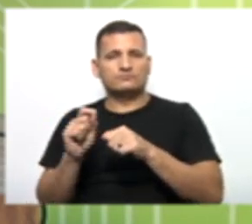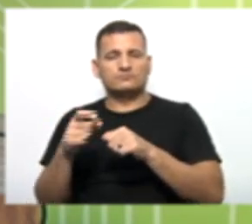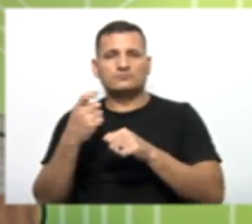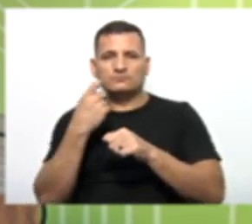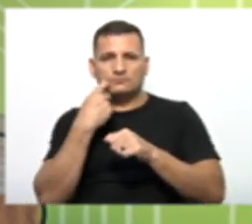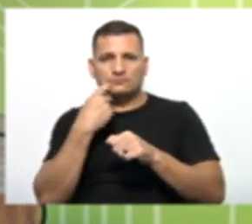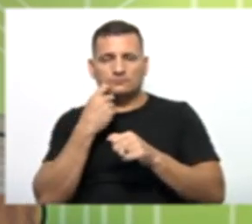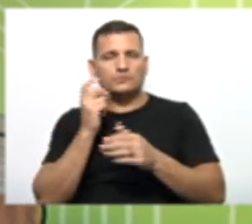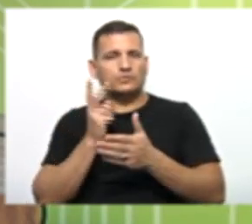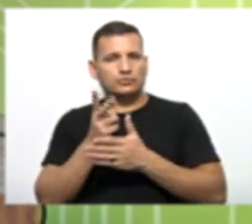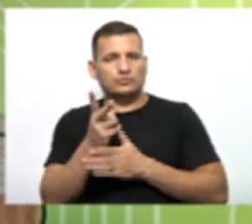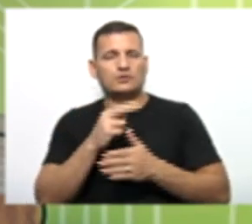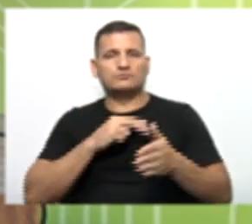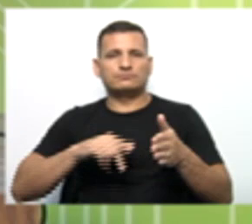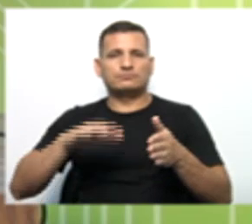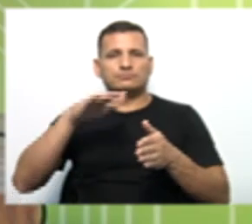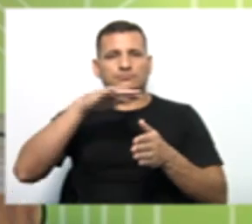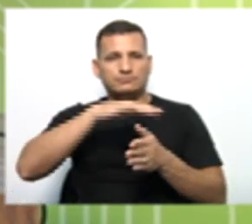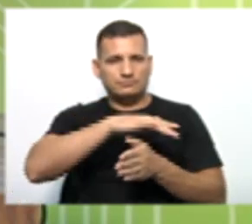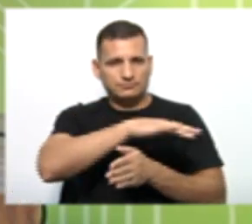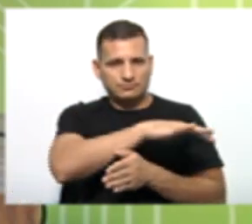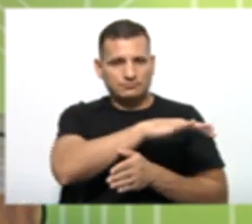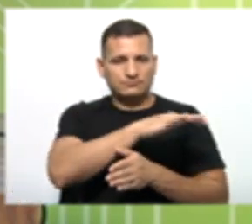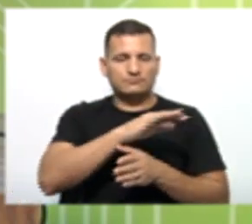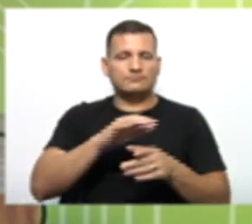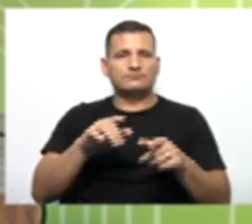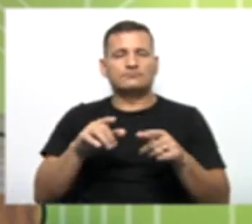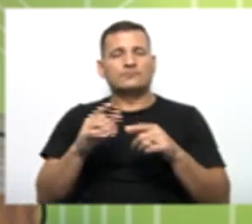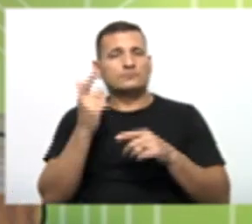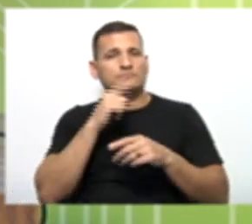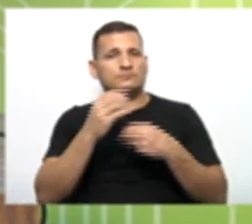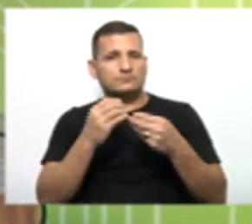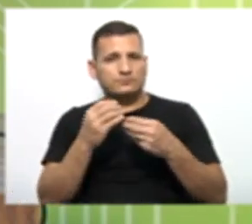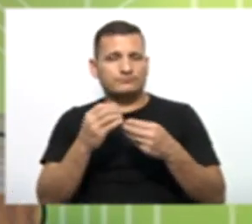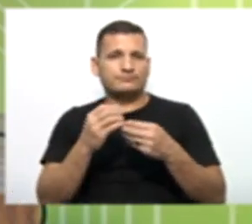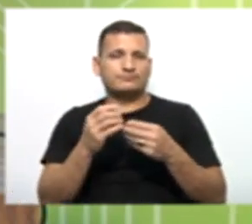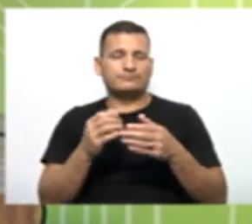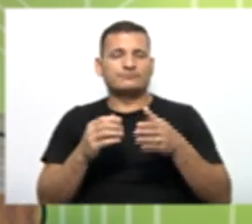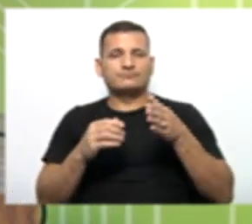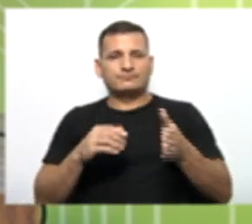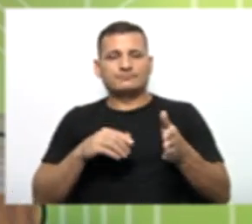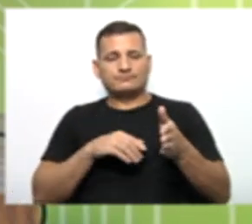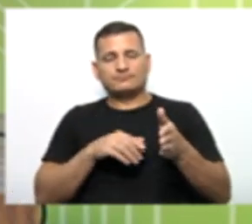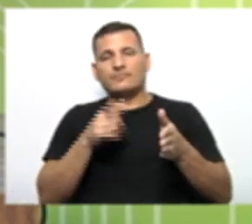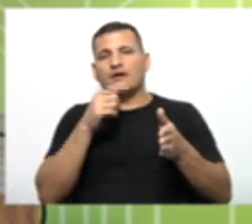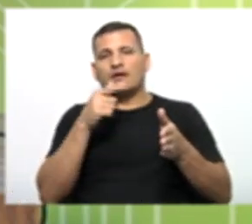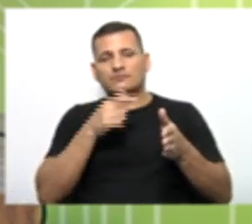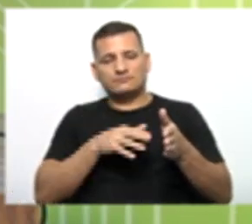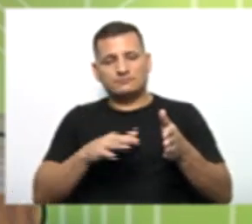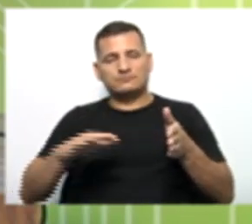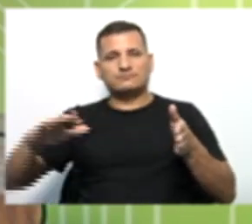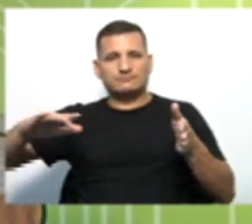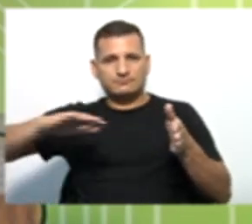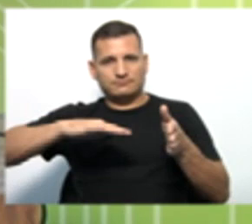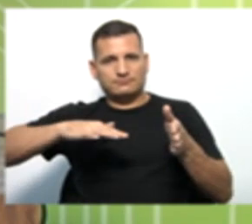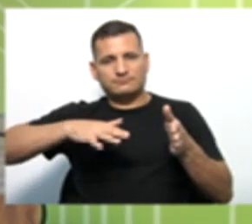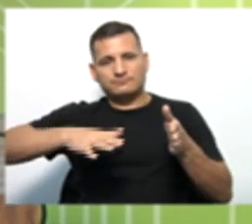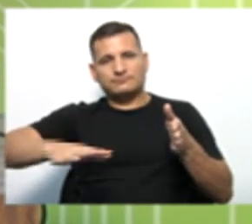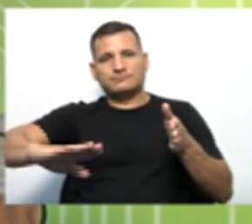peixes continuassem subindo o rio acima, e ela conseguiu isso através de um canal que desviava parte da água.